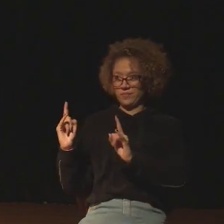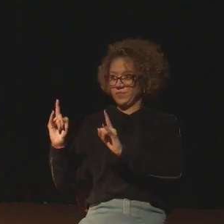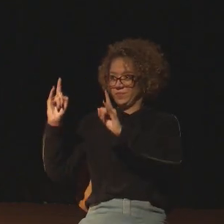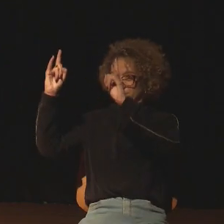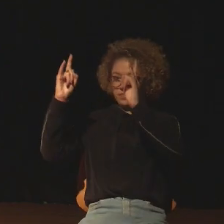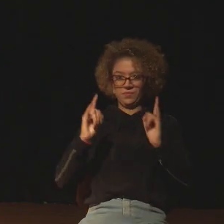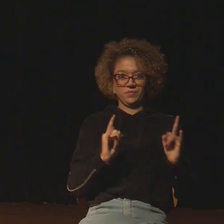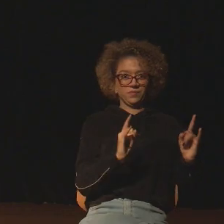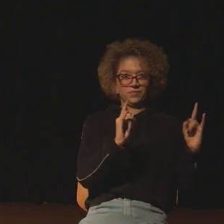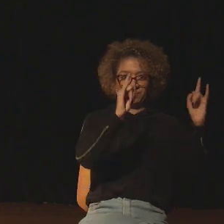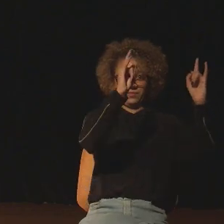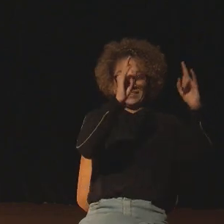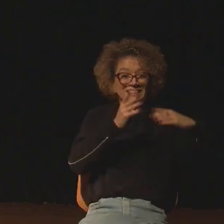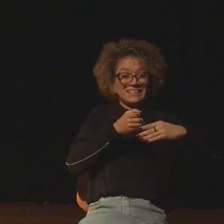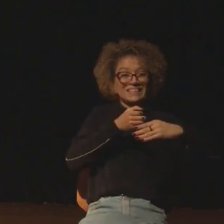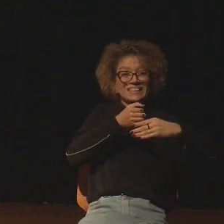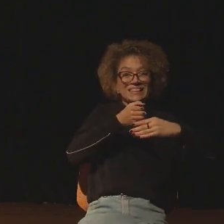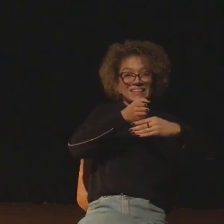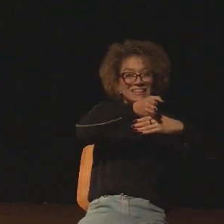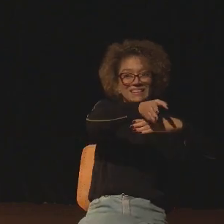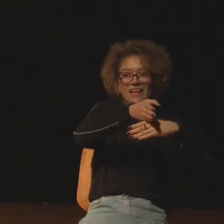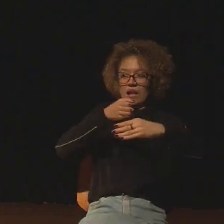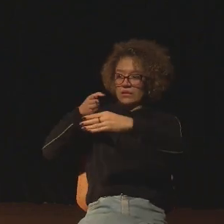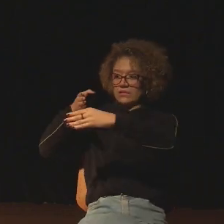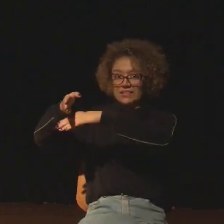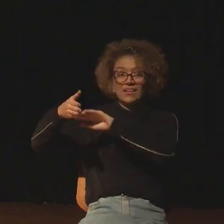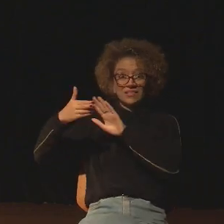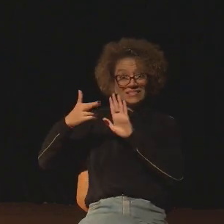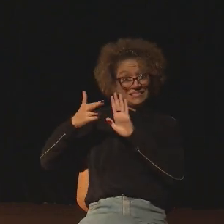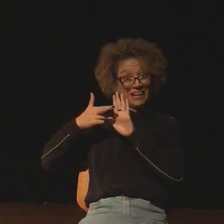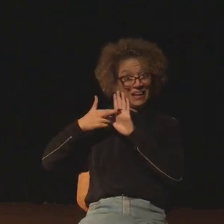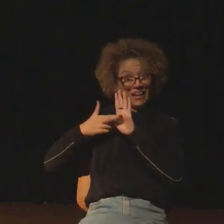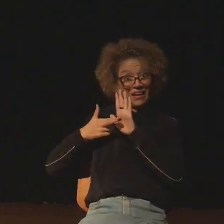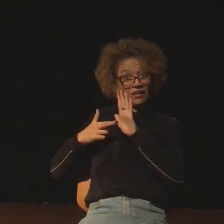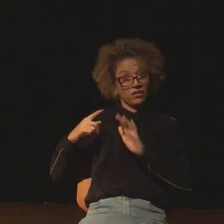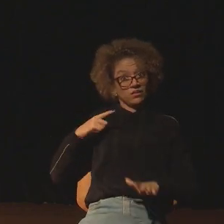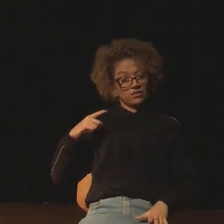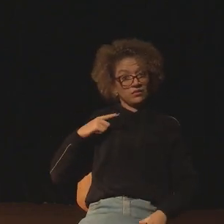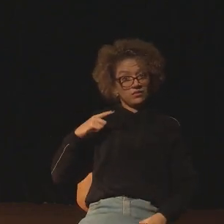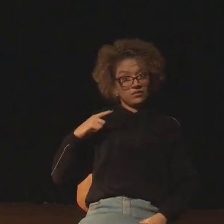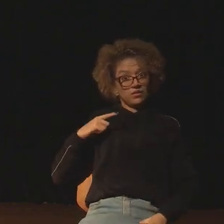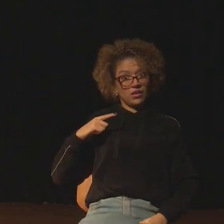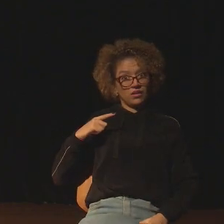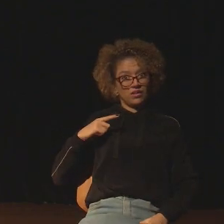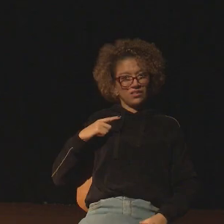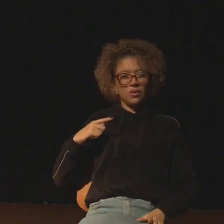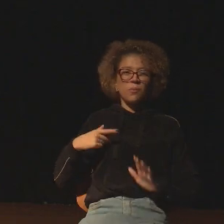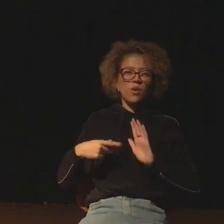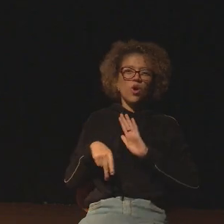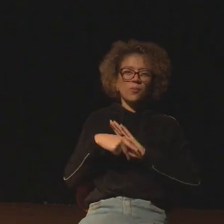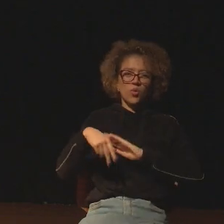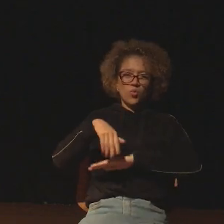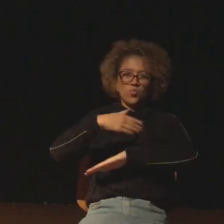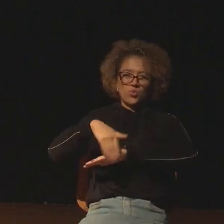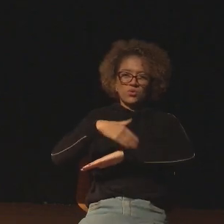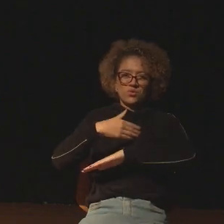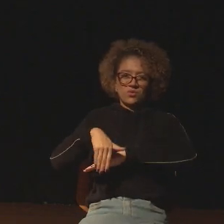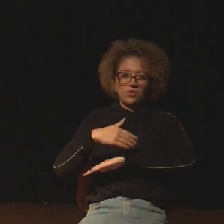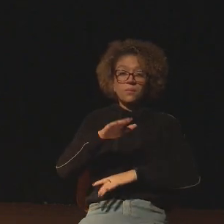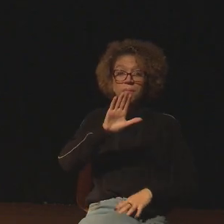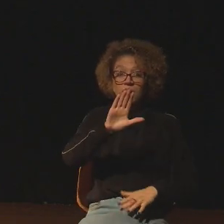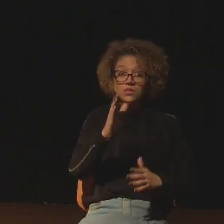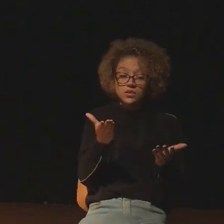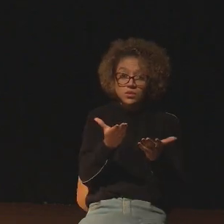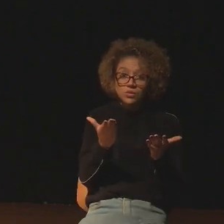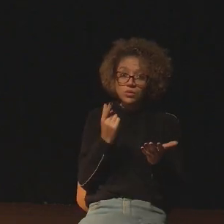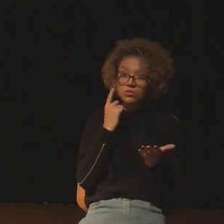que são definidos pelas edificações que existiam e que estavam ligados à declividade natural da rua. Então, aqui hoje tem um